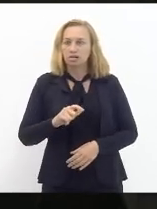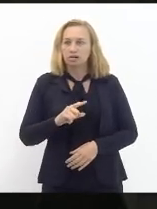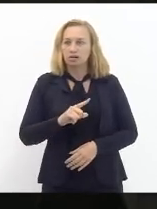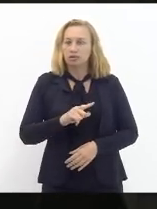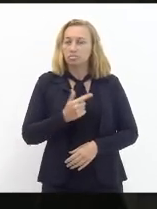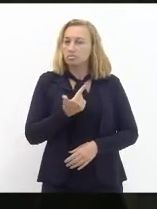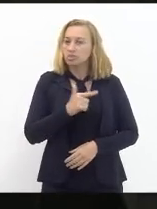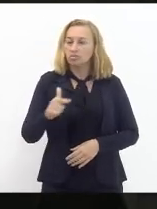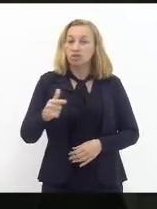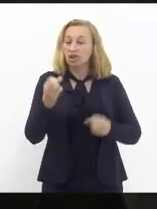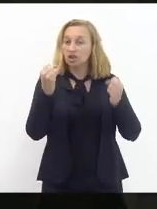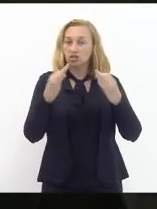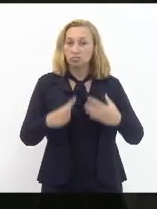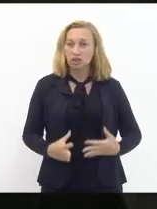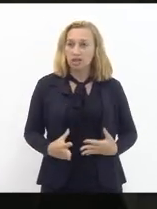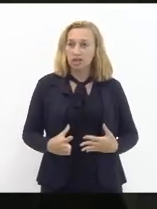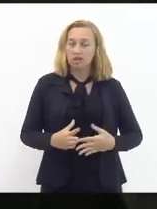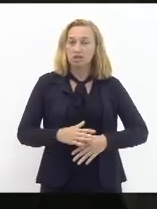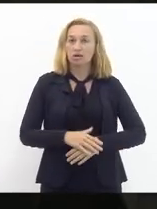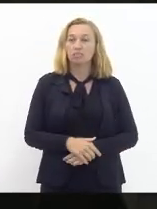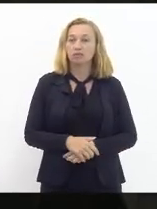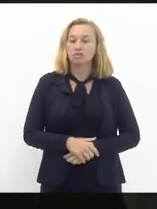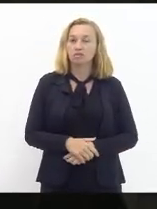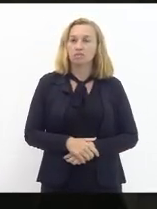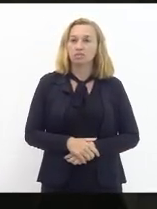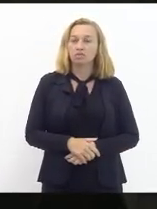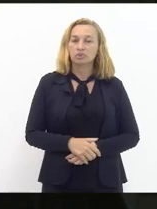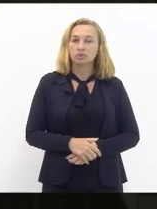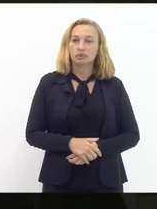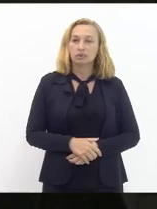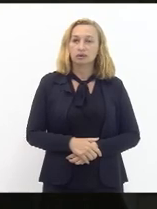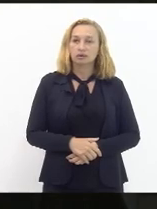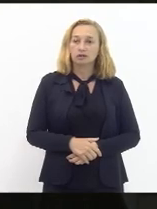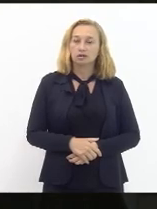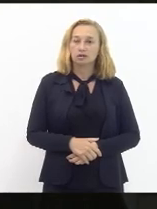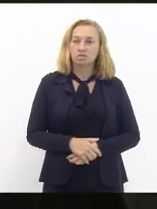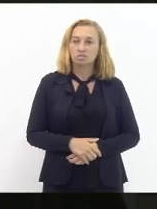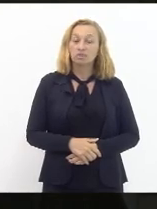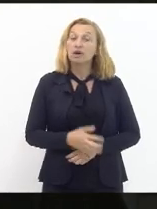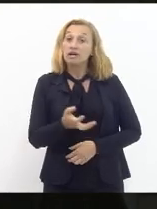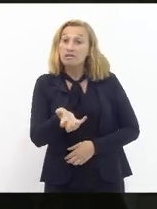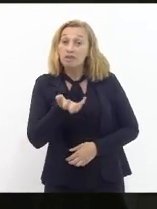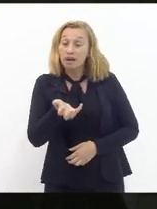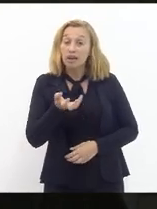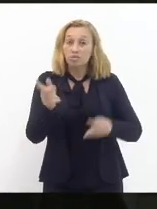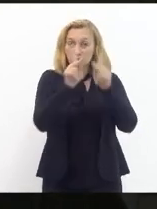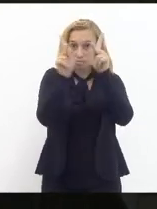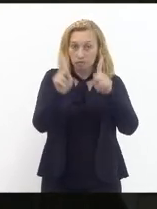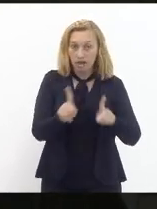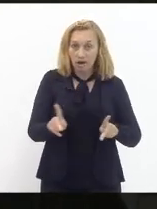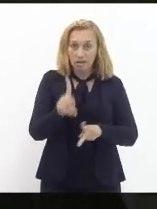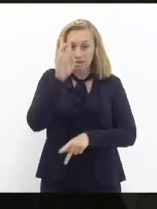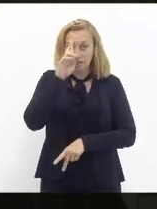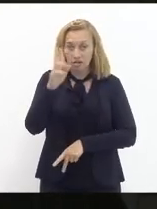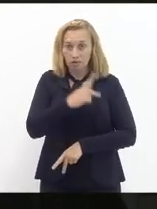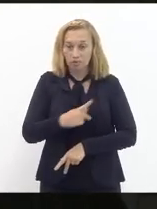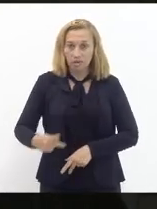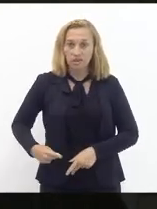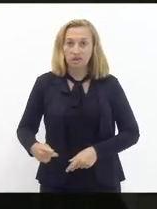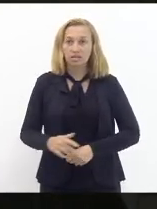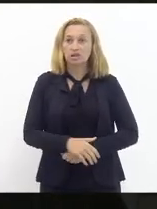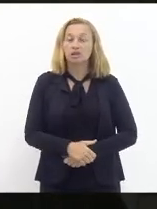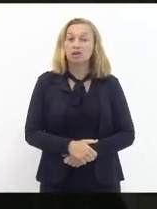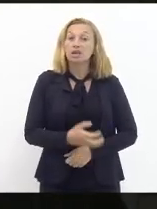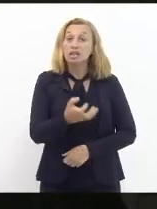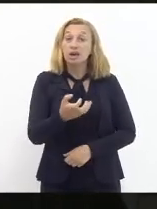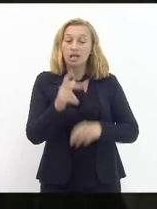injustificável. Queremos paz, senhora presidente. Queremos paz. Queremos que